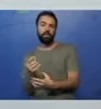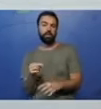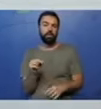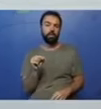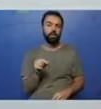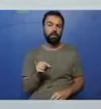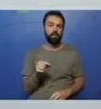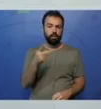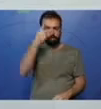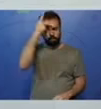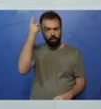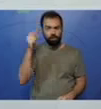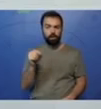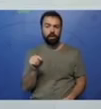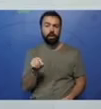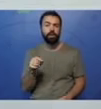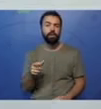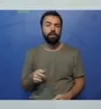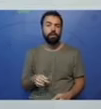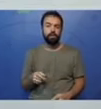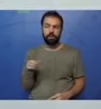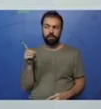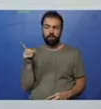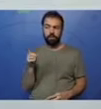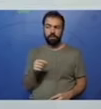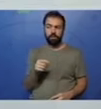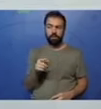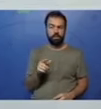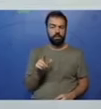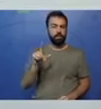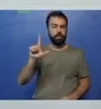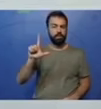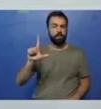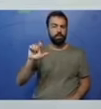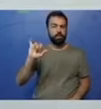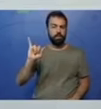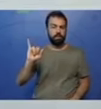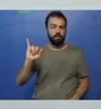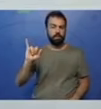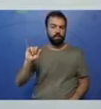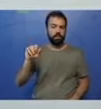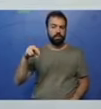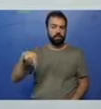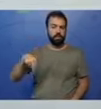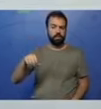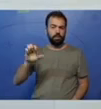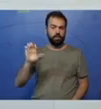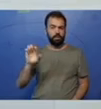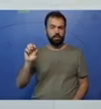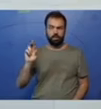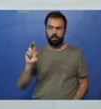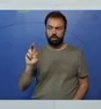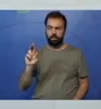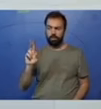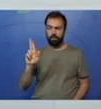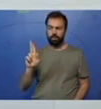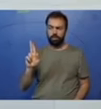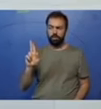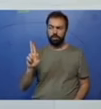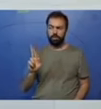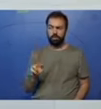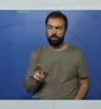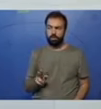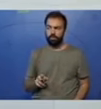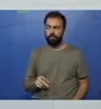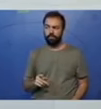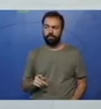em 1735 pelo naturalista chamado Linneu. Ele queria criar um sistema o mais próximo possível